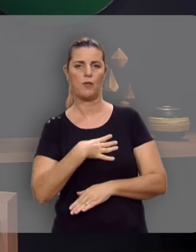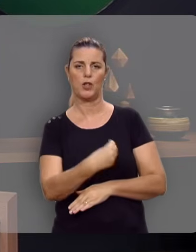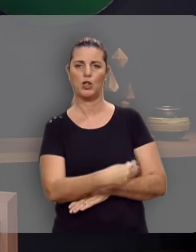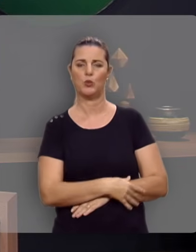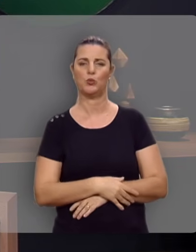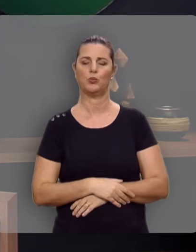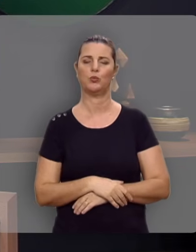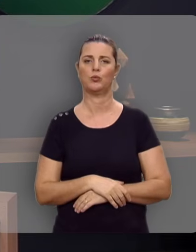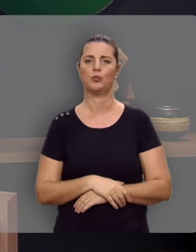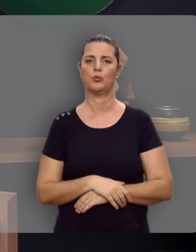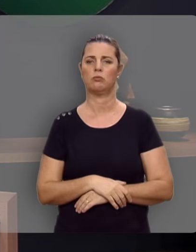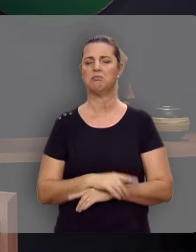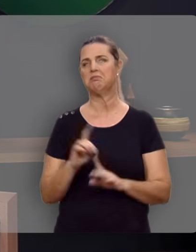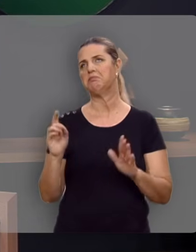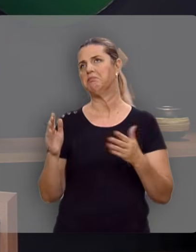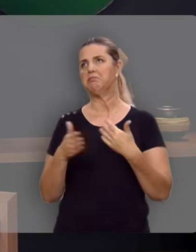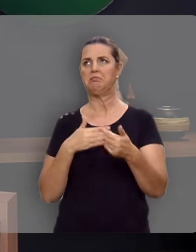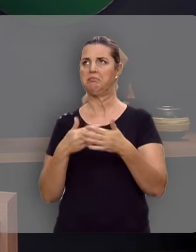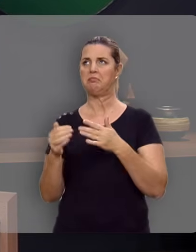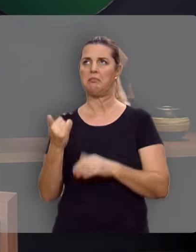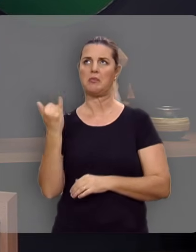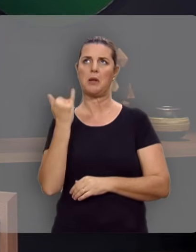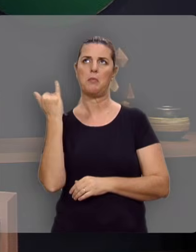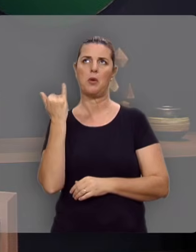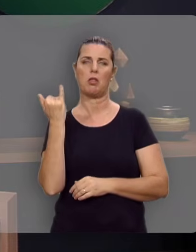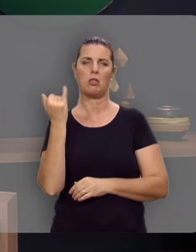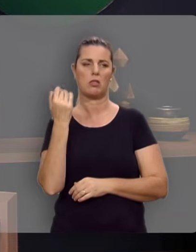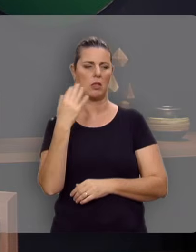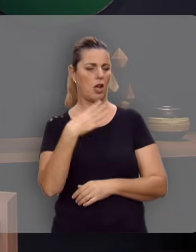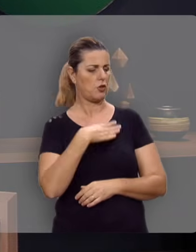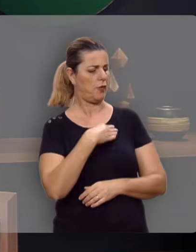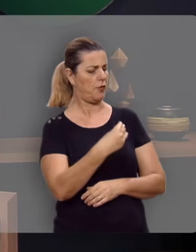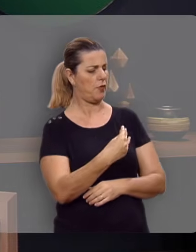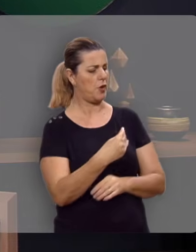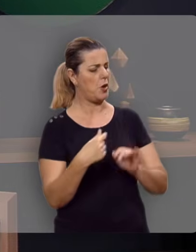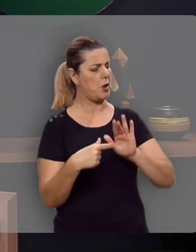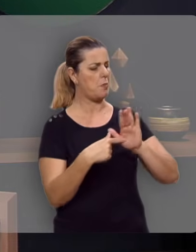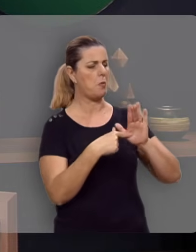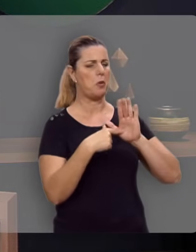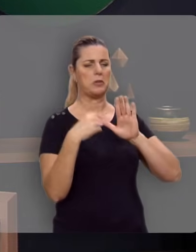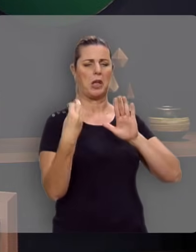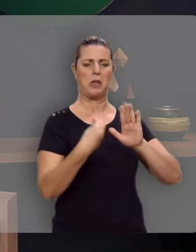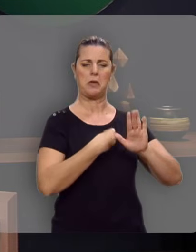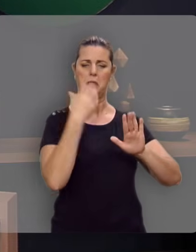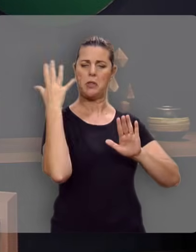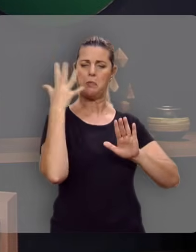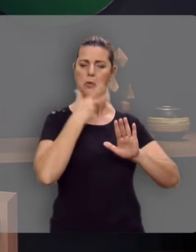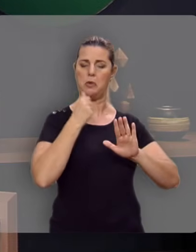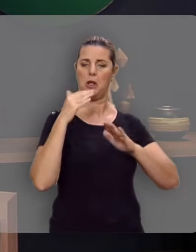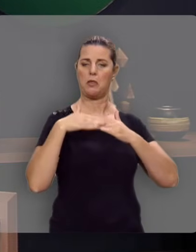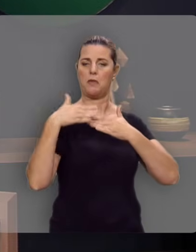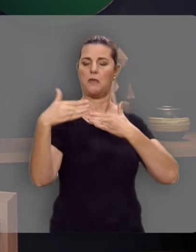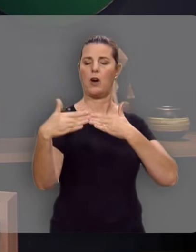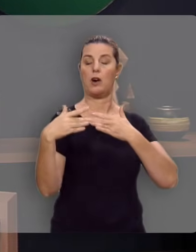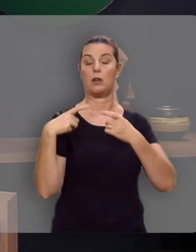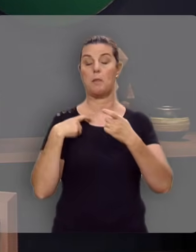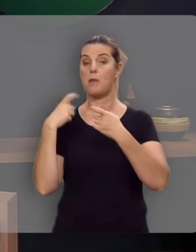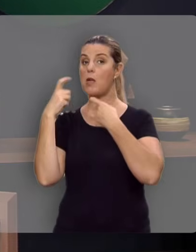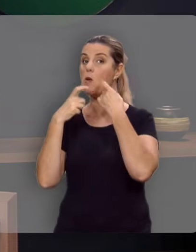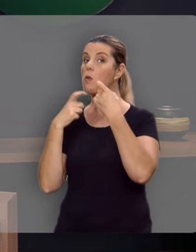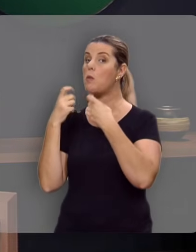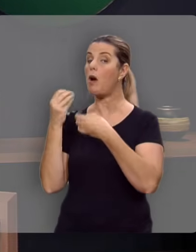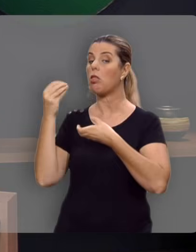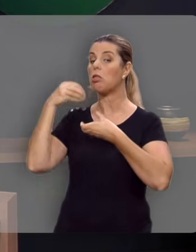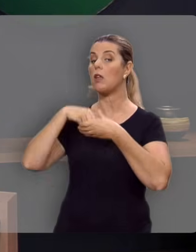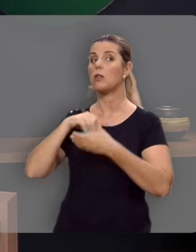filhos. Não importava para Jó os filhos demonstrarem uma vida bonita externamente. Ele estava